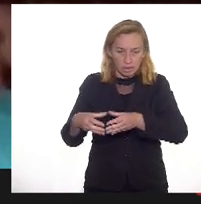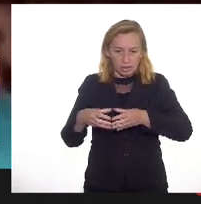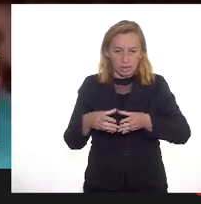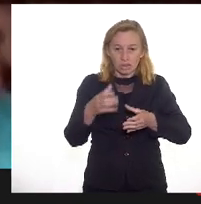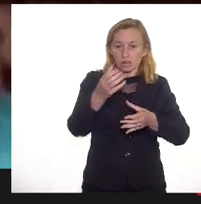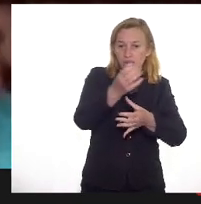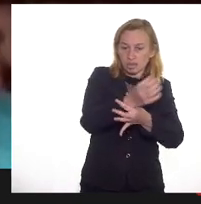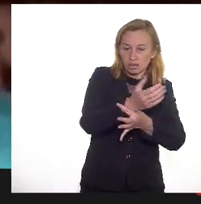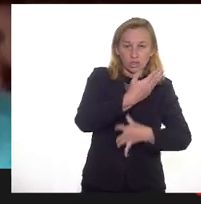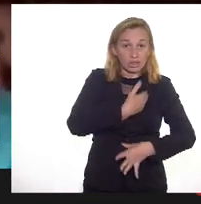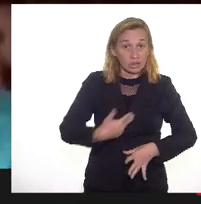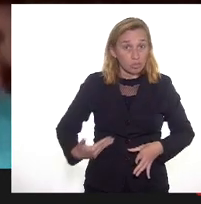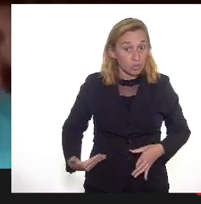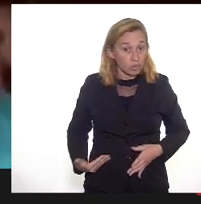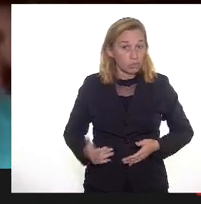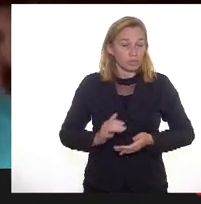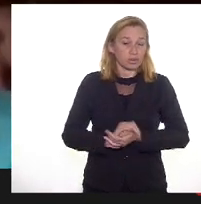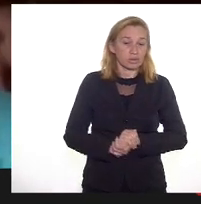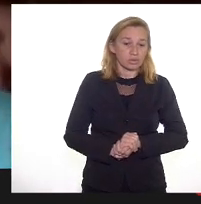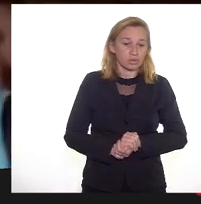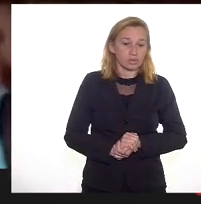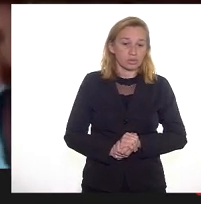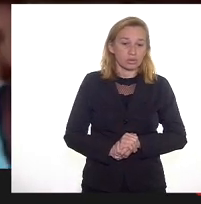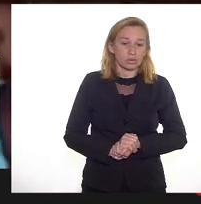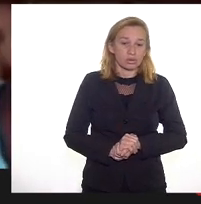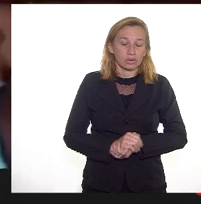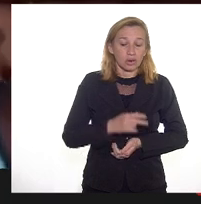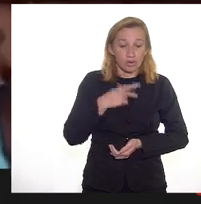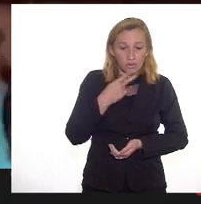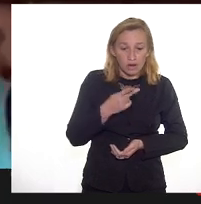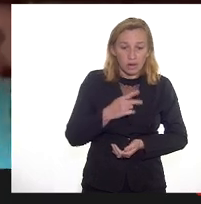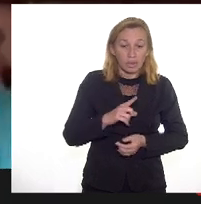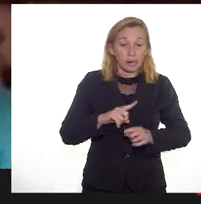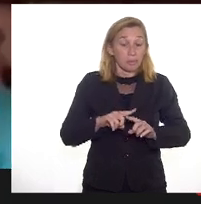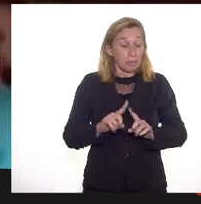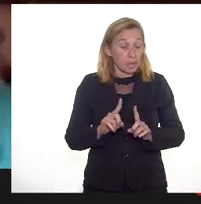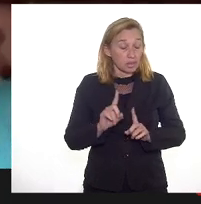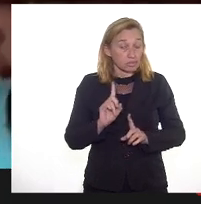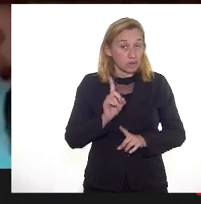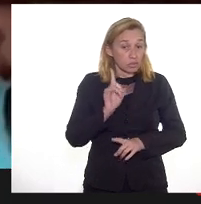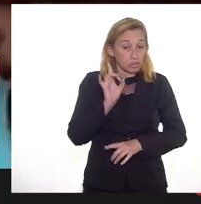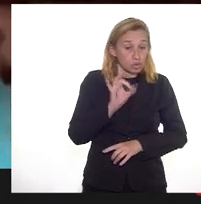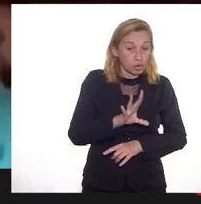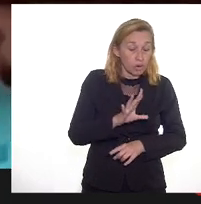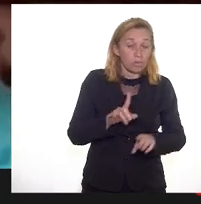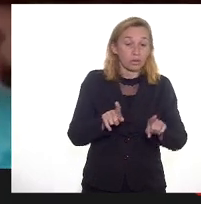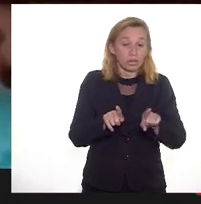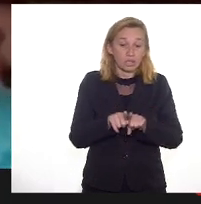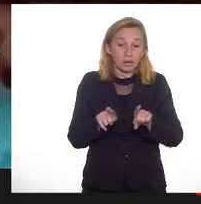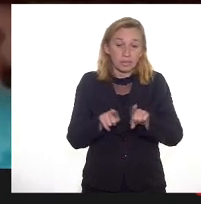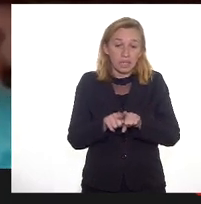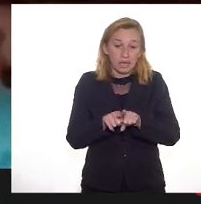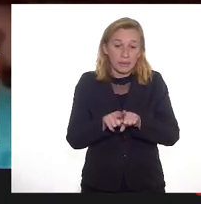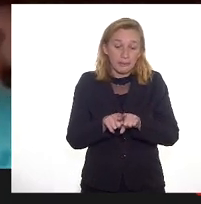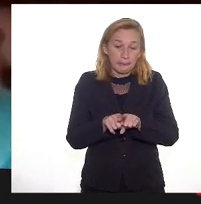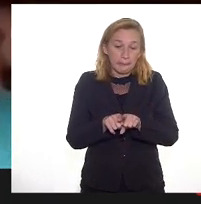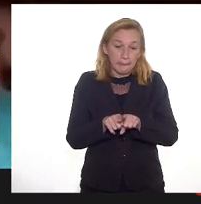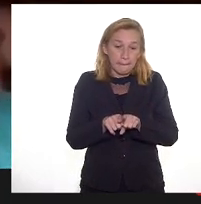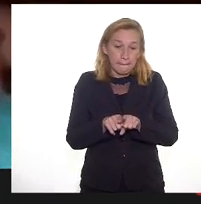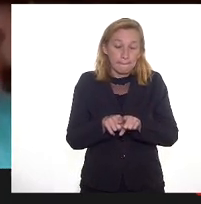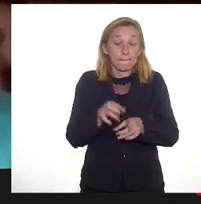segurança pública, talvez, aqui dou o meu chute, né? Mas não só, mas também